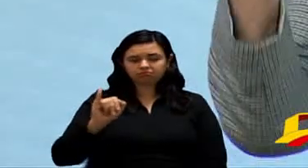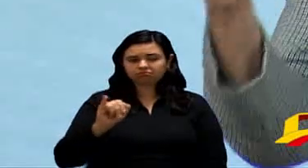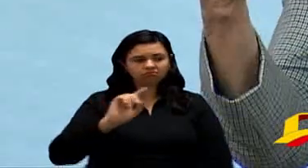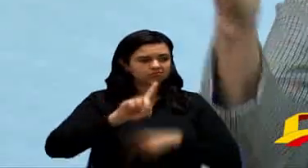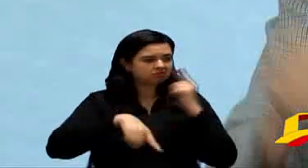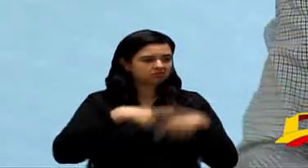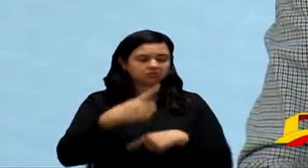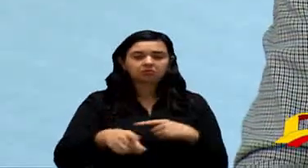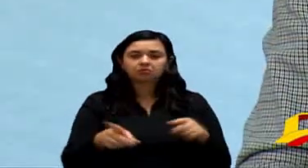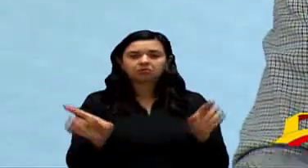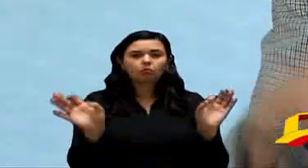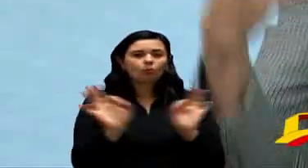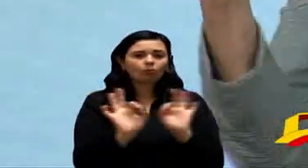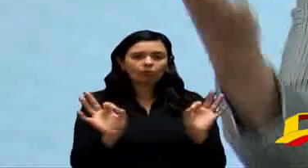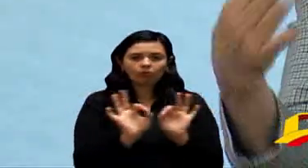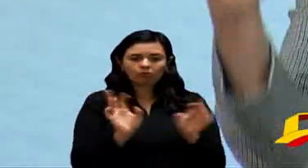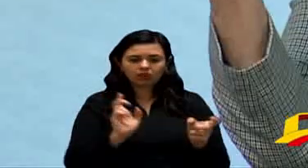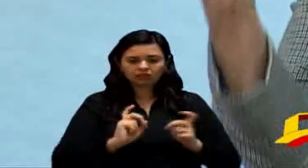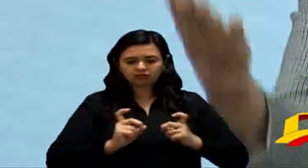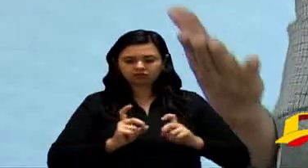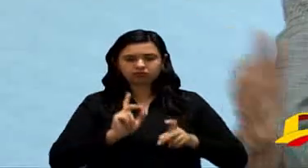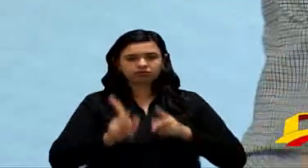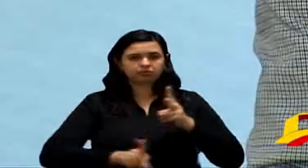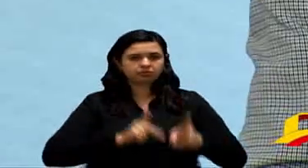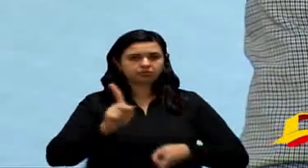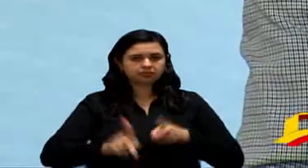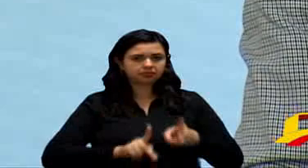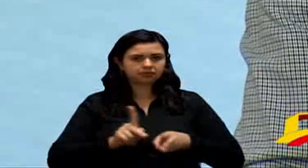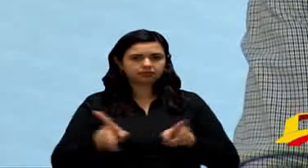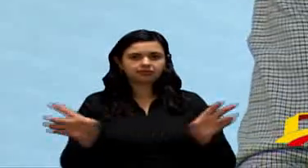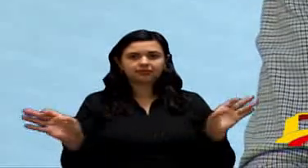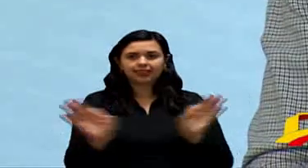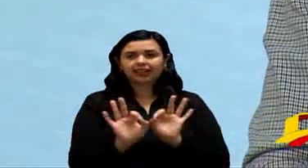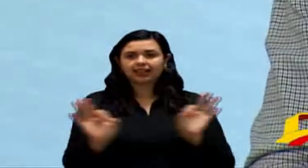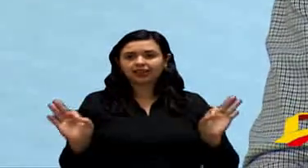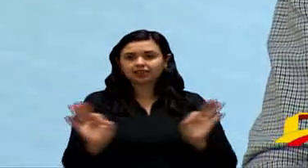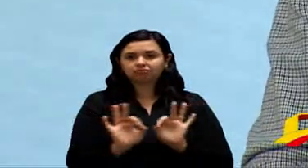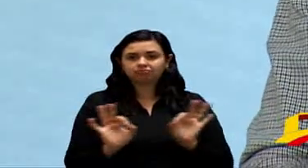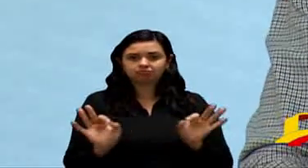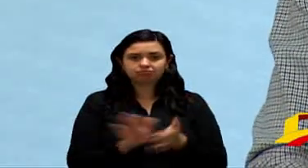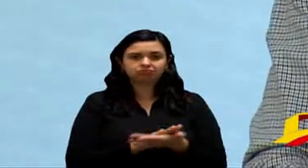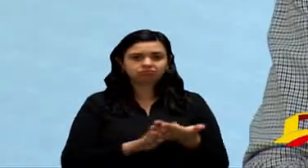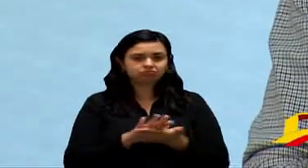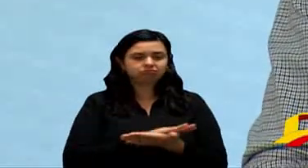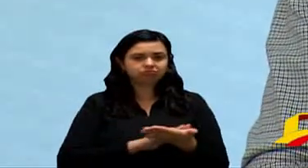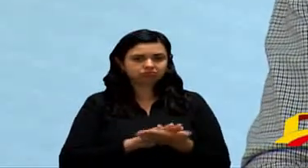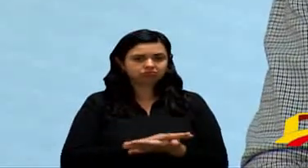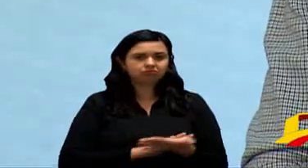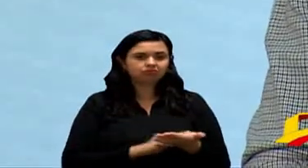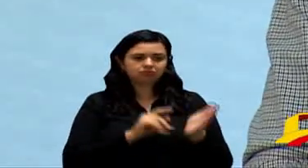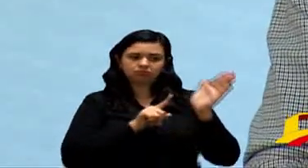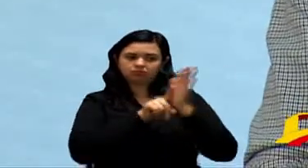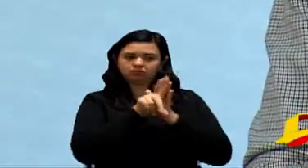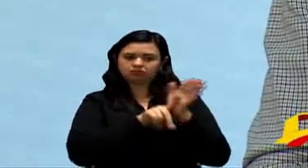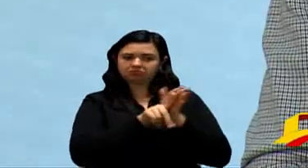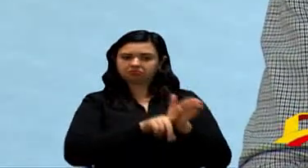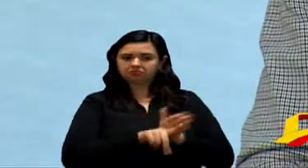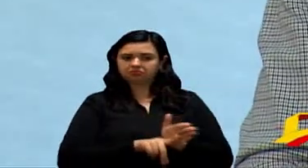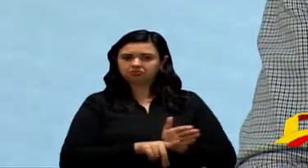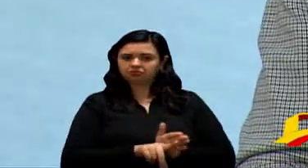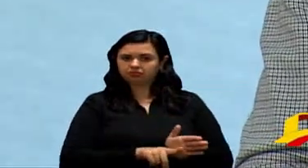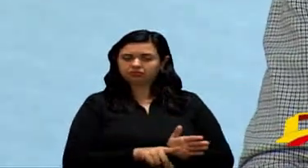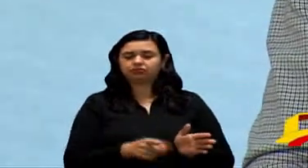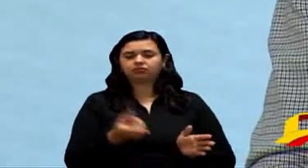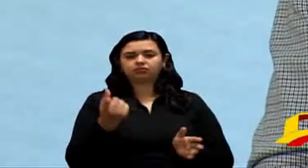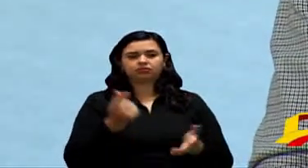que não fez audiência pública não apresentou nenhum relatório que seria justamente para investigar as